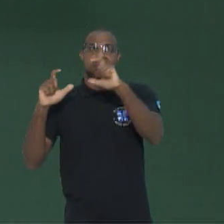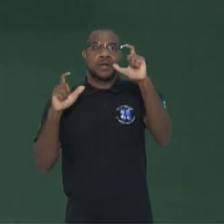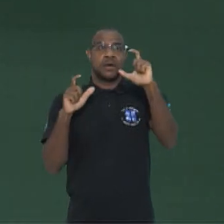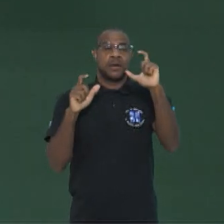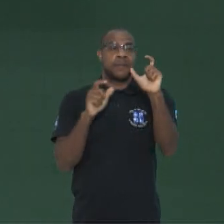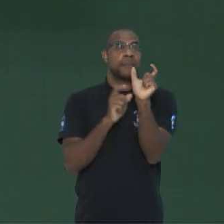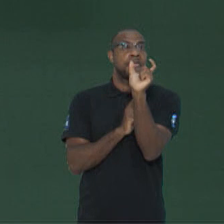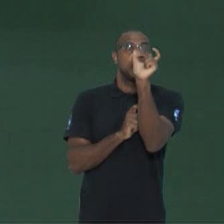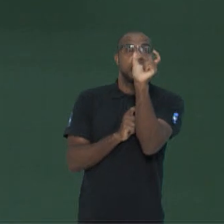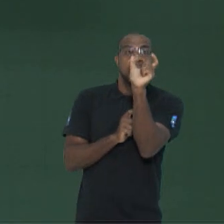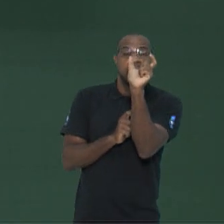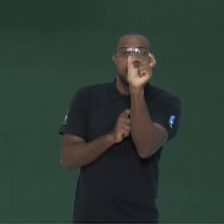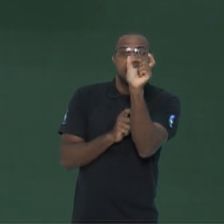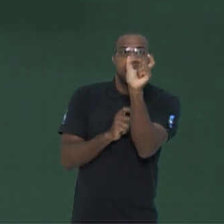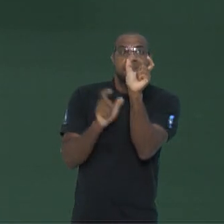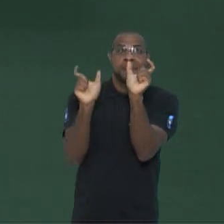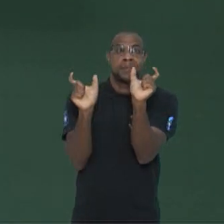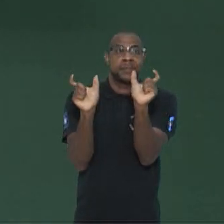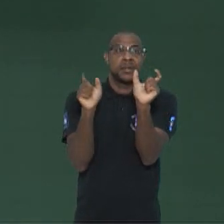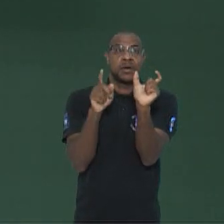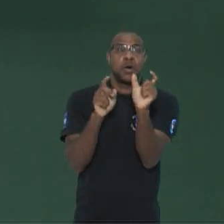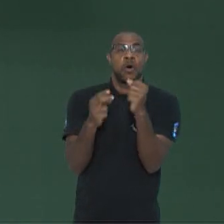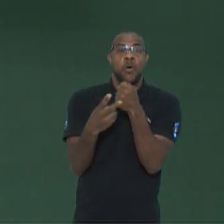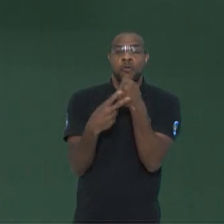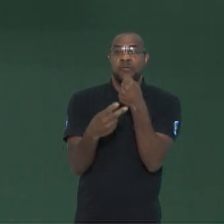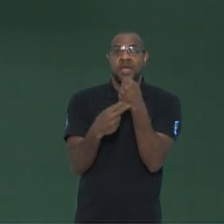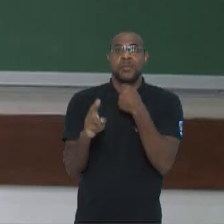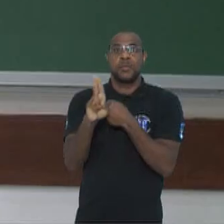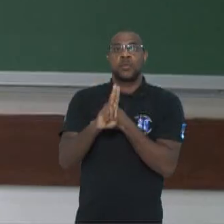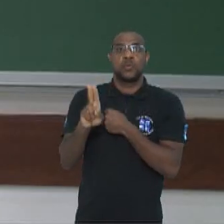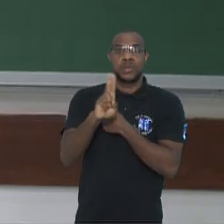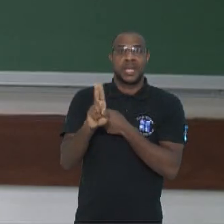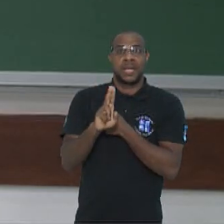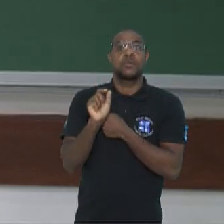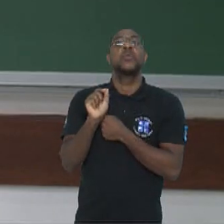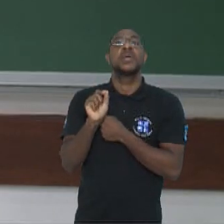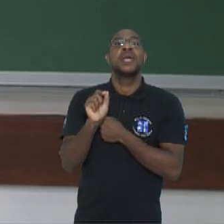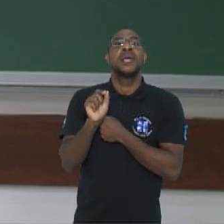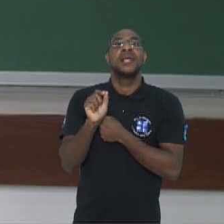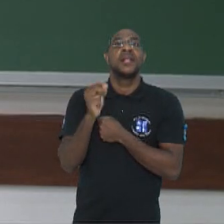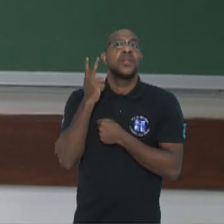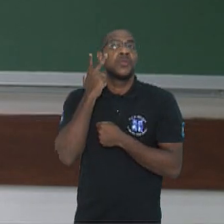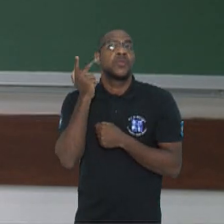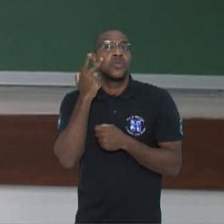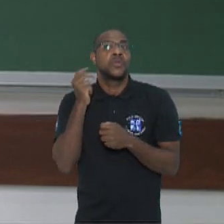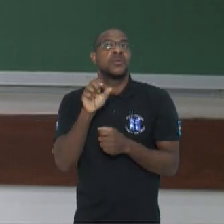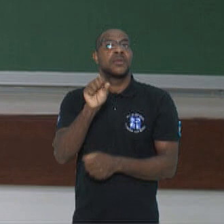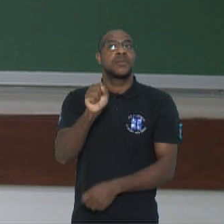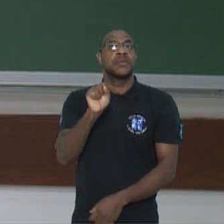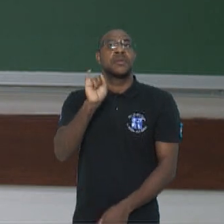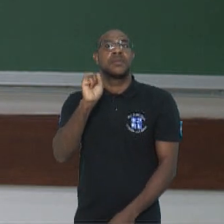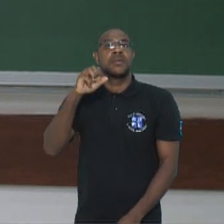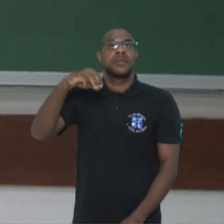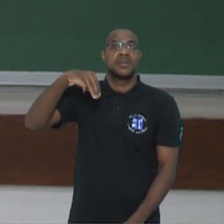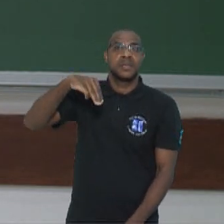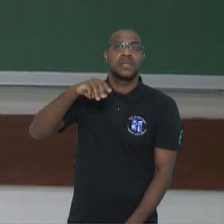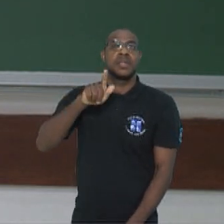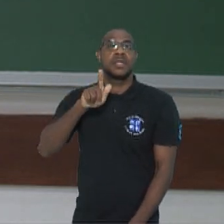E aí, o verbo foi usado no singular. Será que está certo? Ou será que não? De repente,